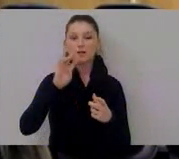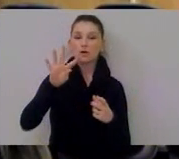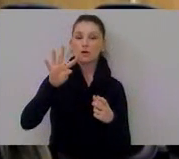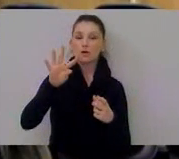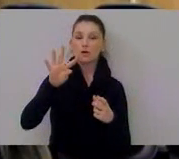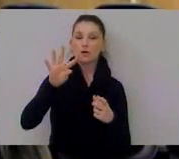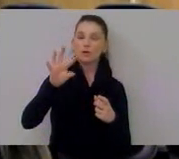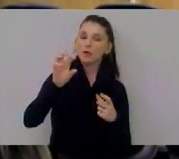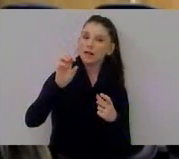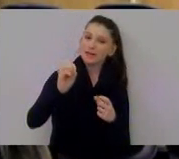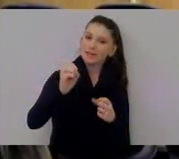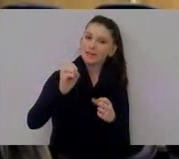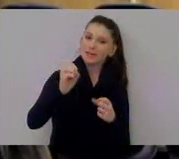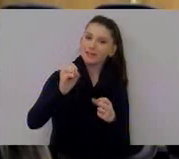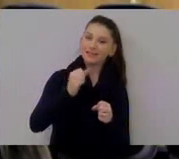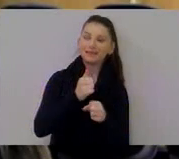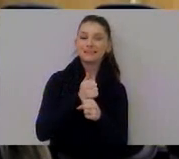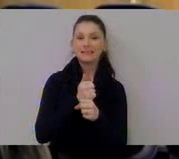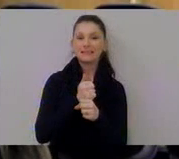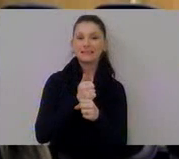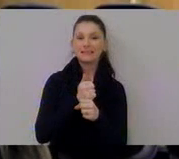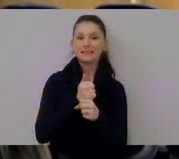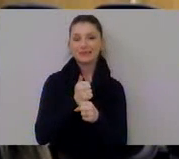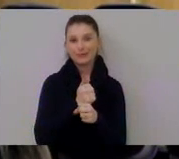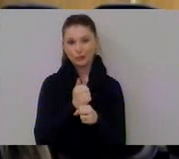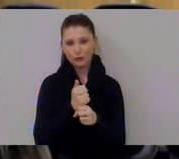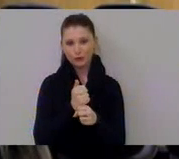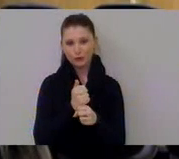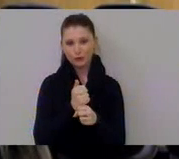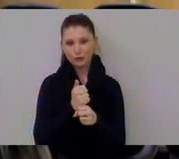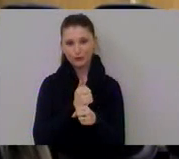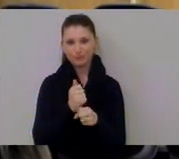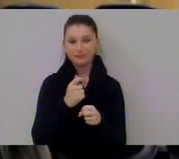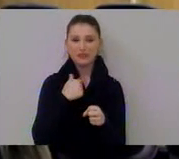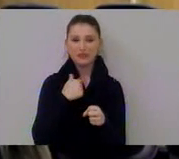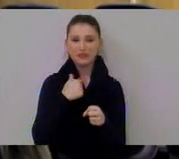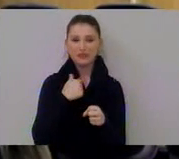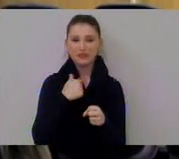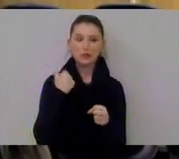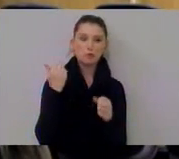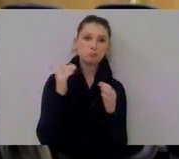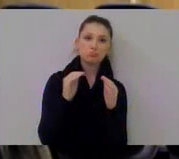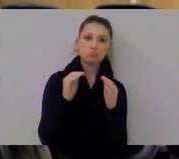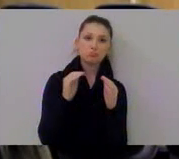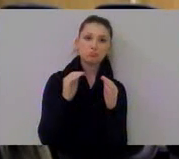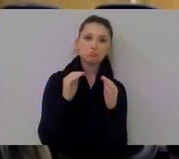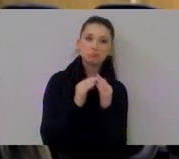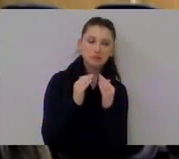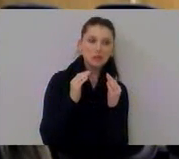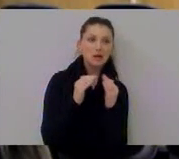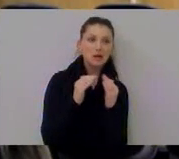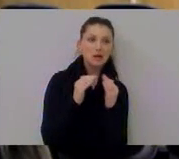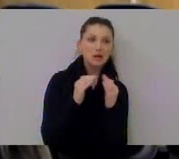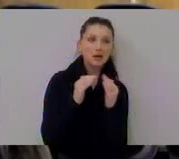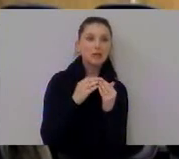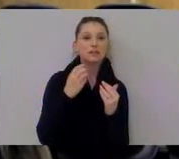E nesse bairro eu moro há 34 anos.